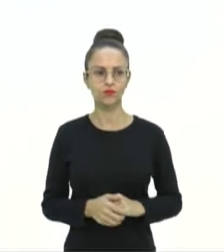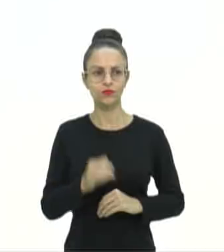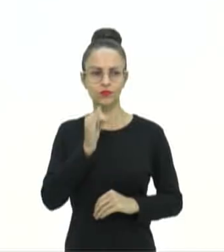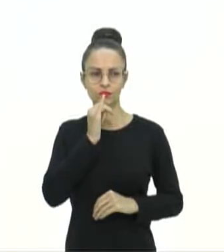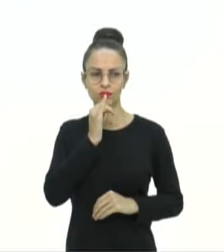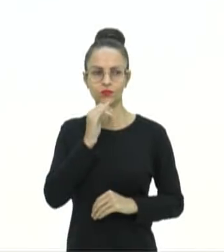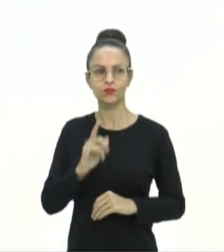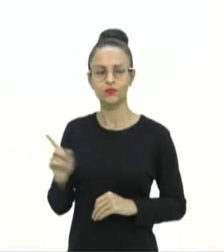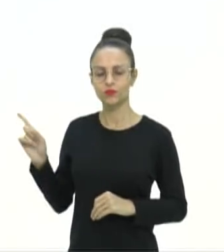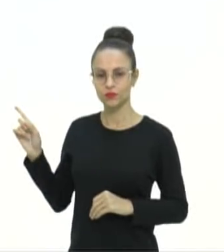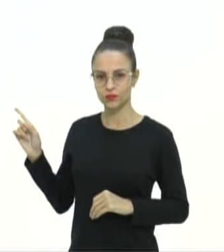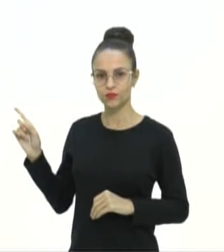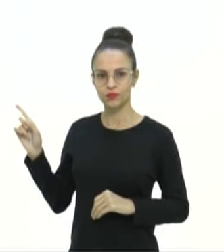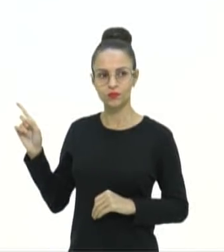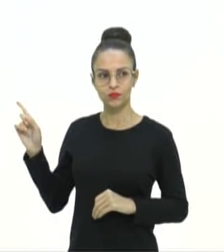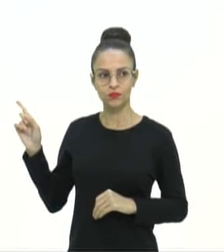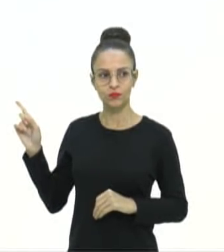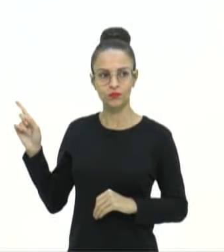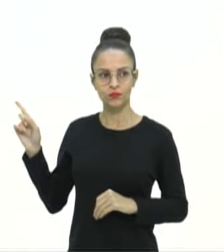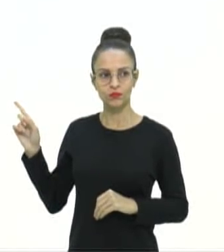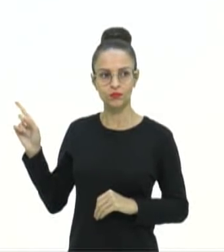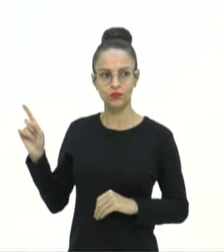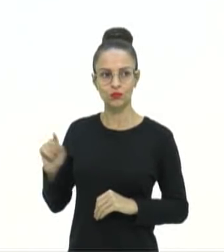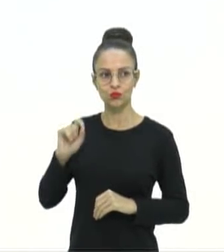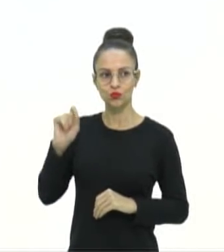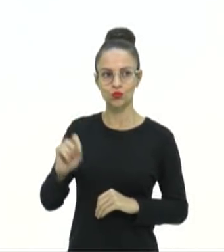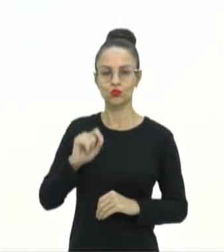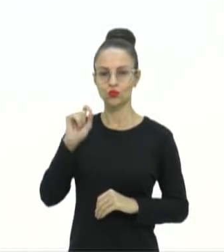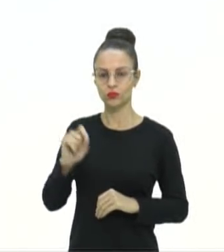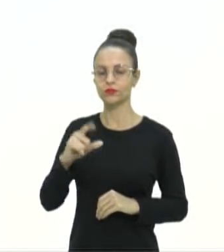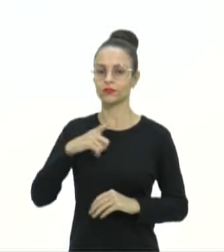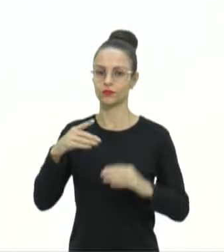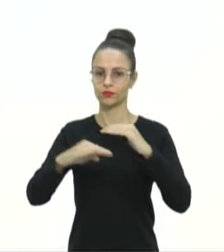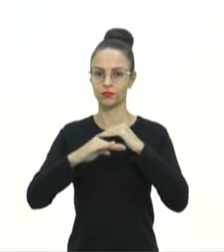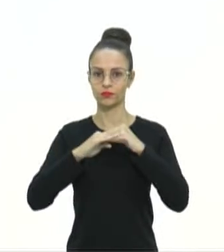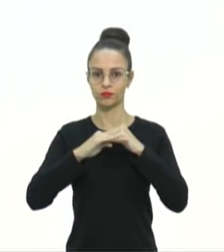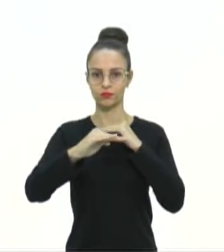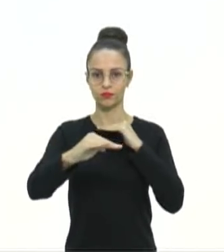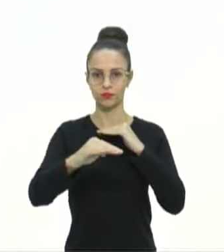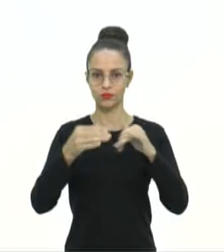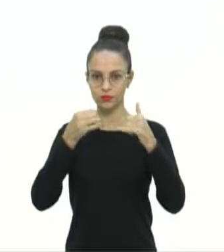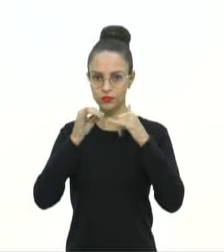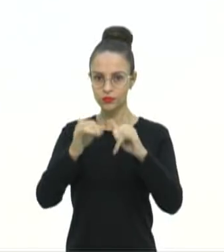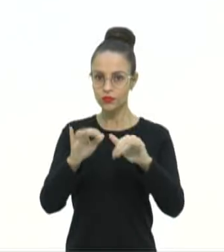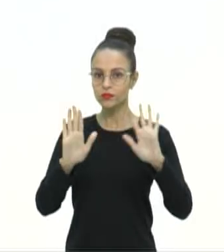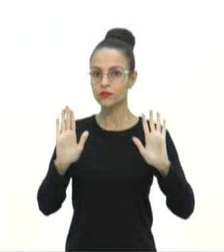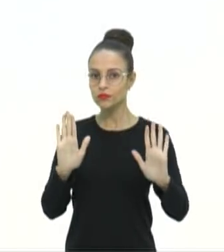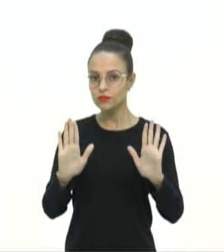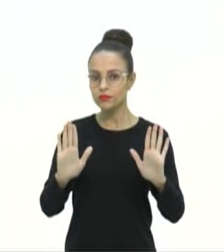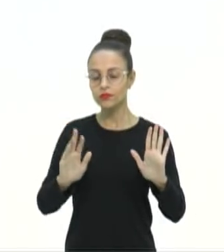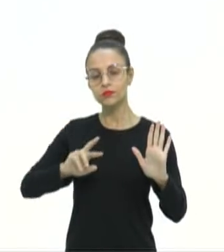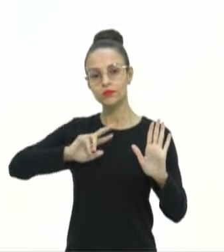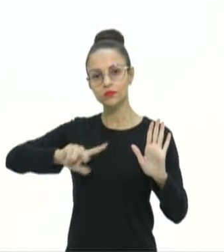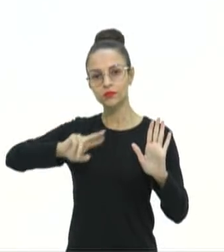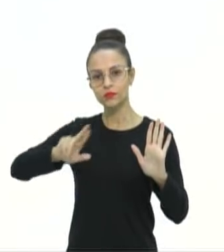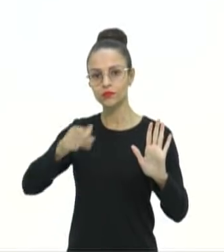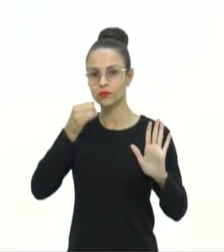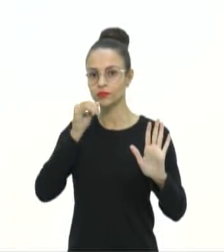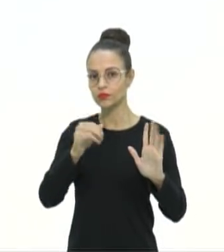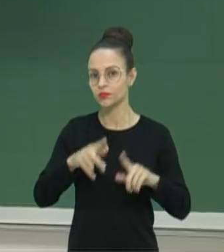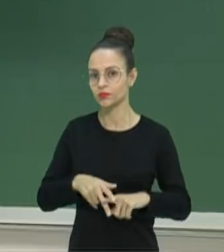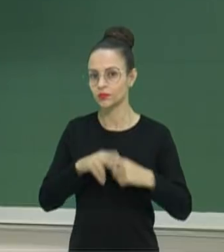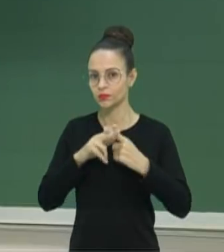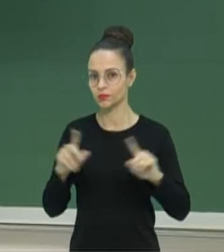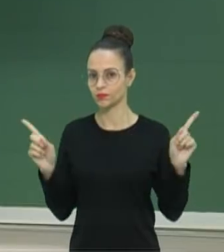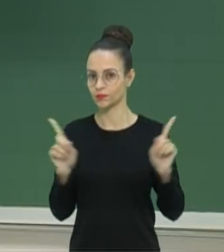caso, né? Nesse exemplo aqui, nós temos uma conservação de energia, mas não a conservação da energia